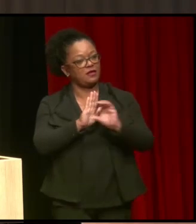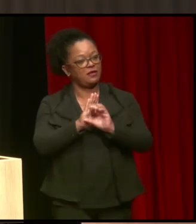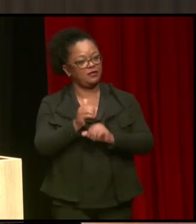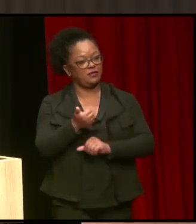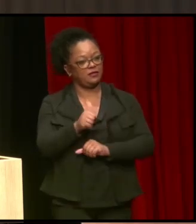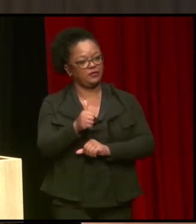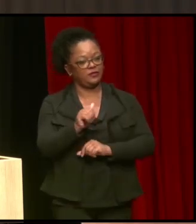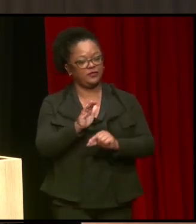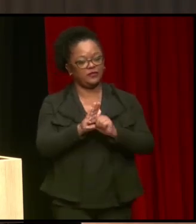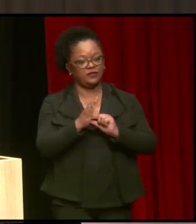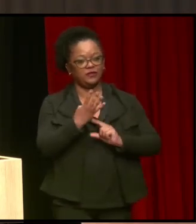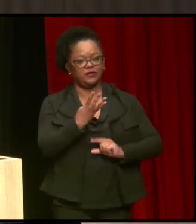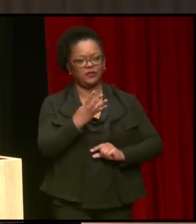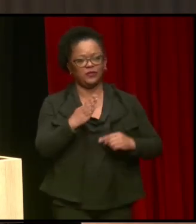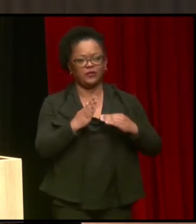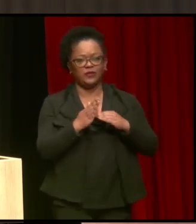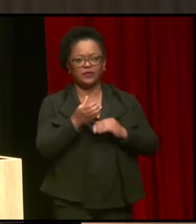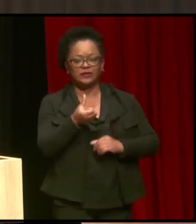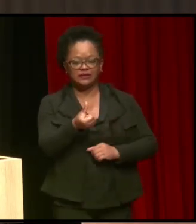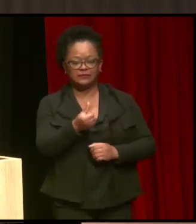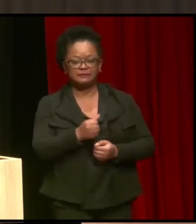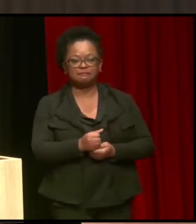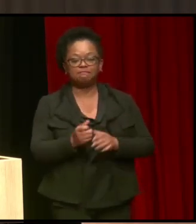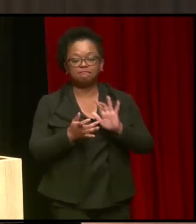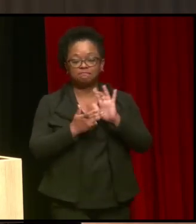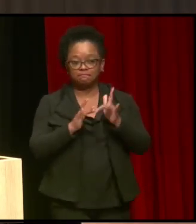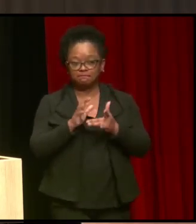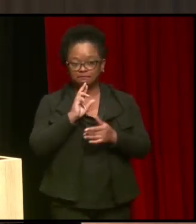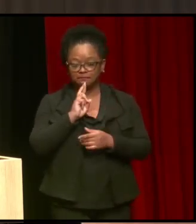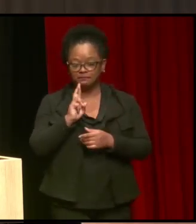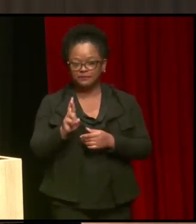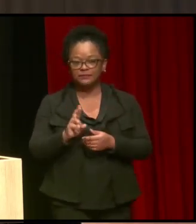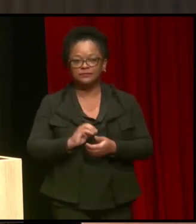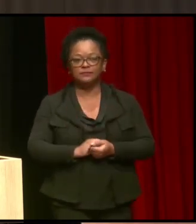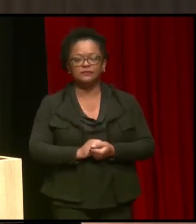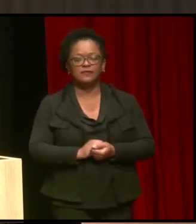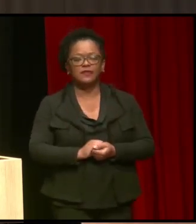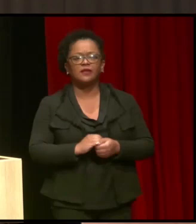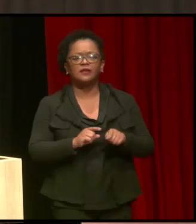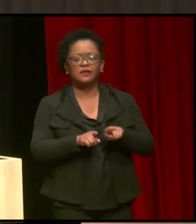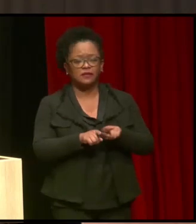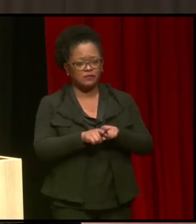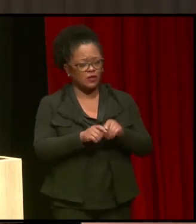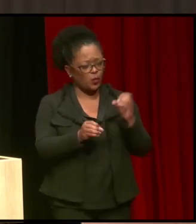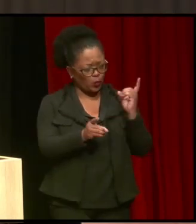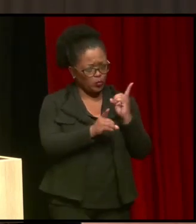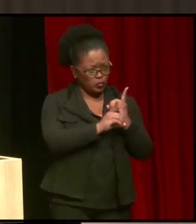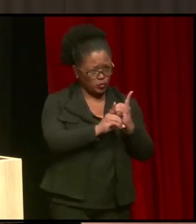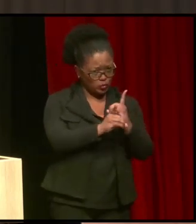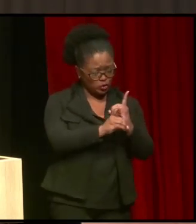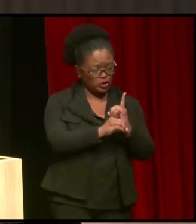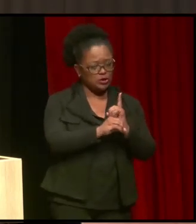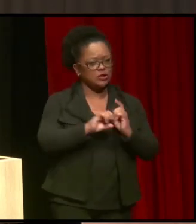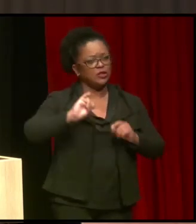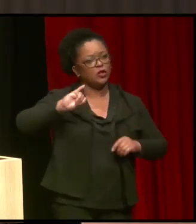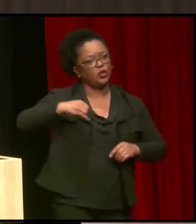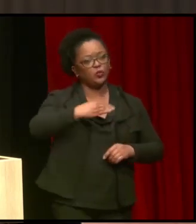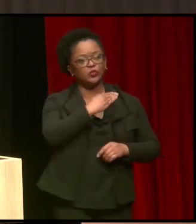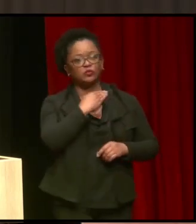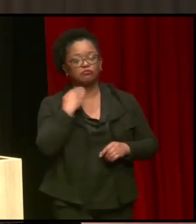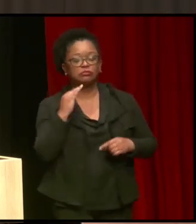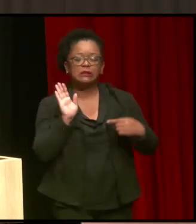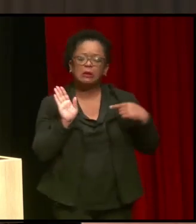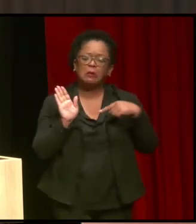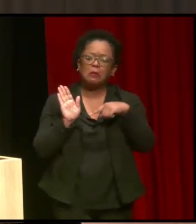Jesus respondeu: voltem, os discípulos de João foram perguntar se aquele era mesmo Messias ou haveriam